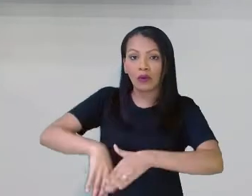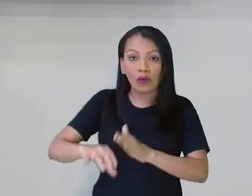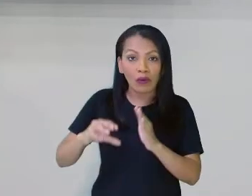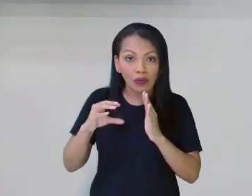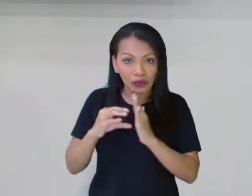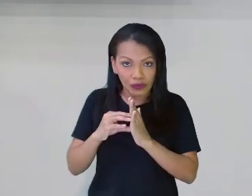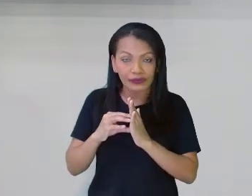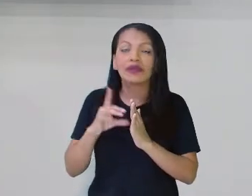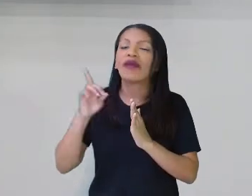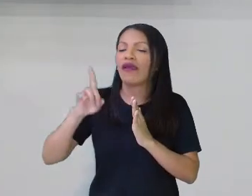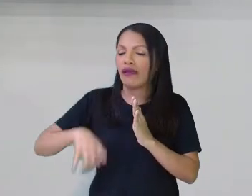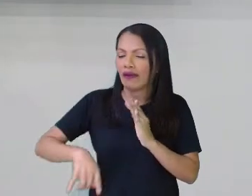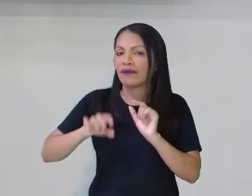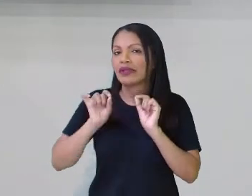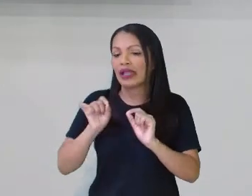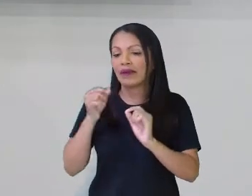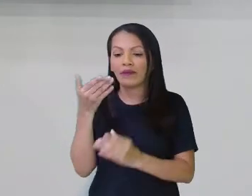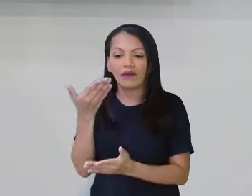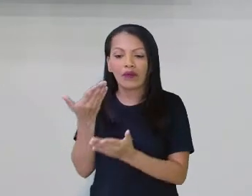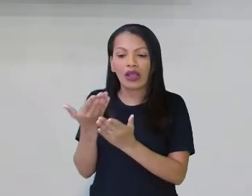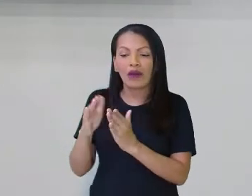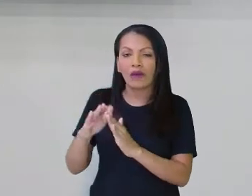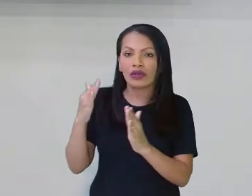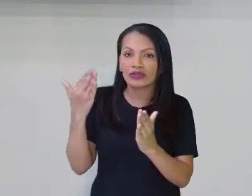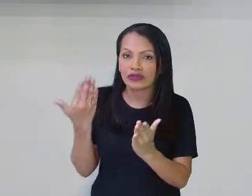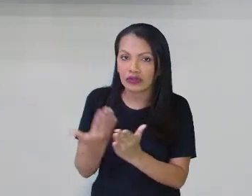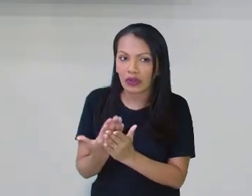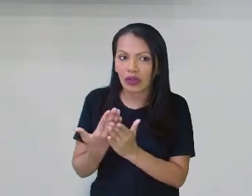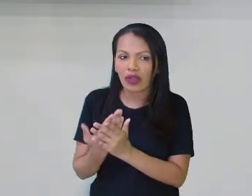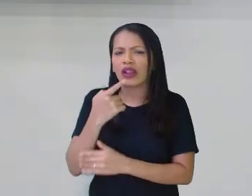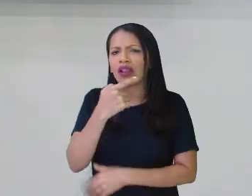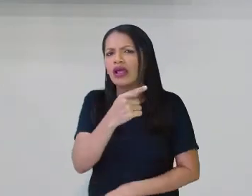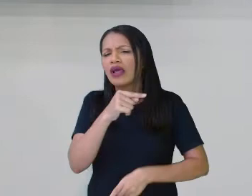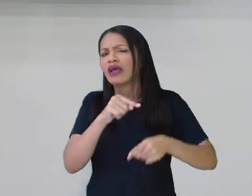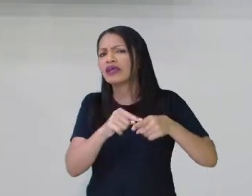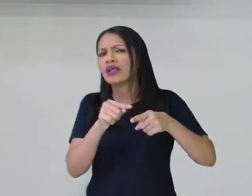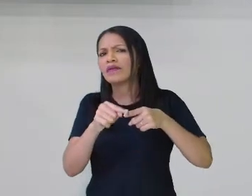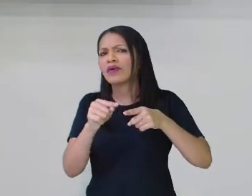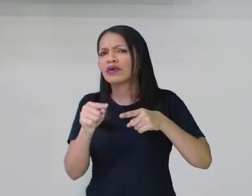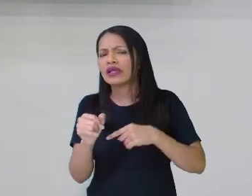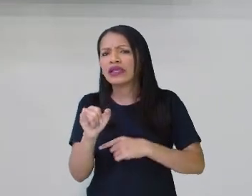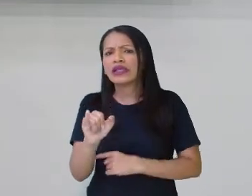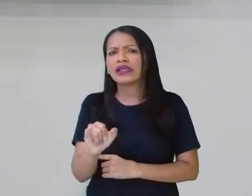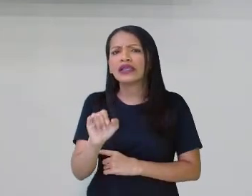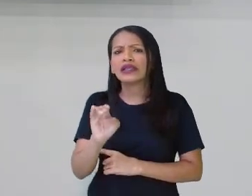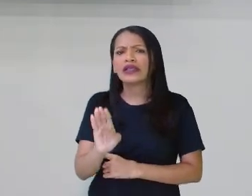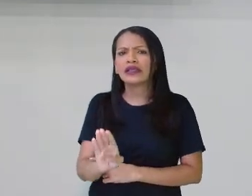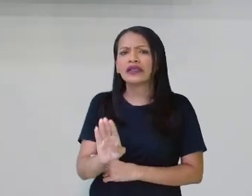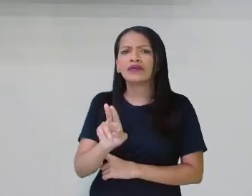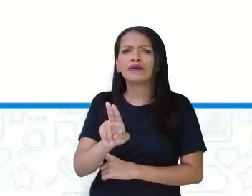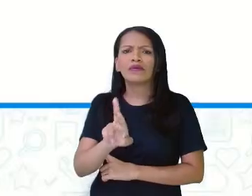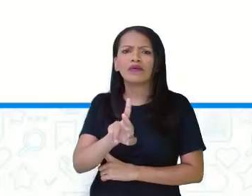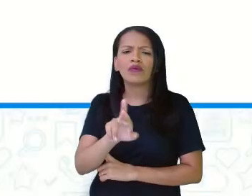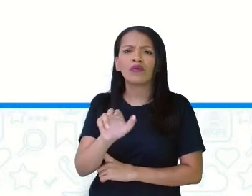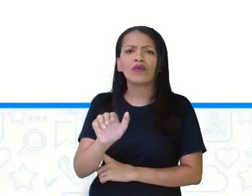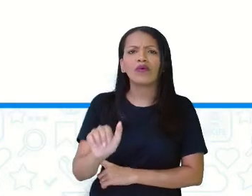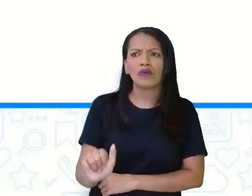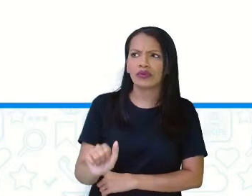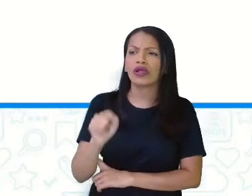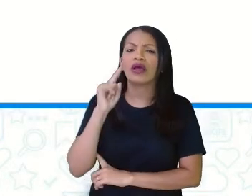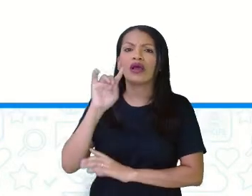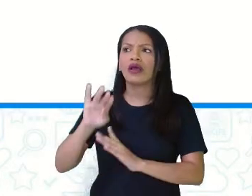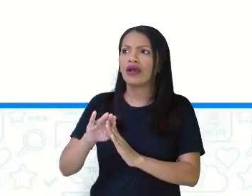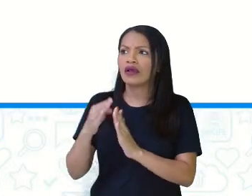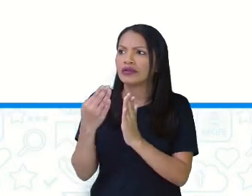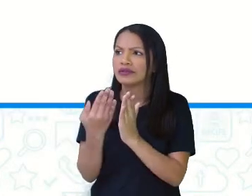etapa, ele é de uma escola lá do bairro, eu acho que é do Ibura. É a Escola Municipal